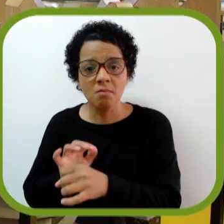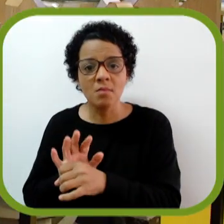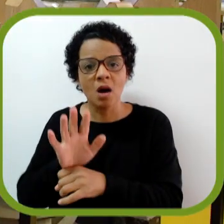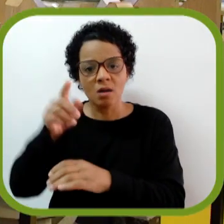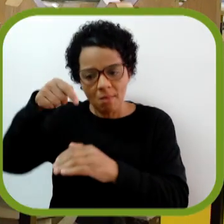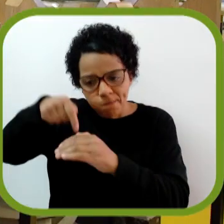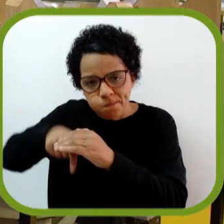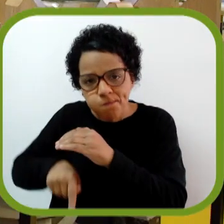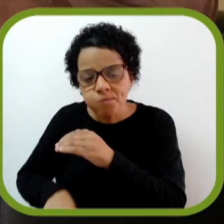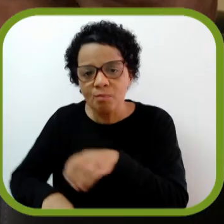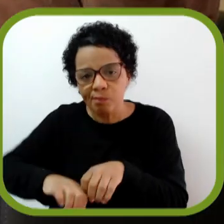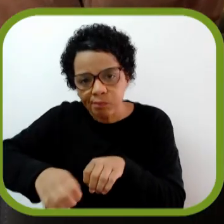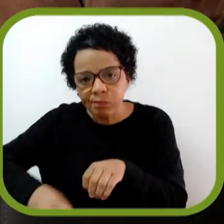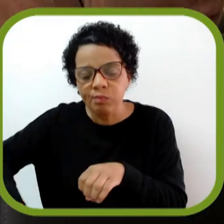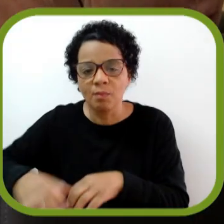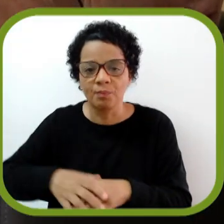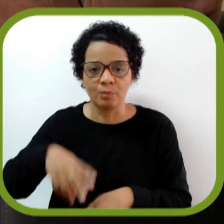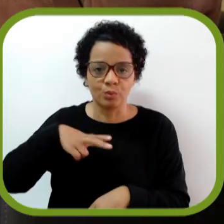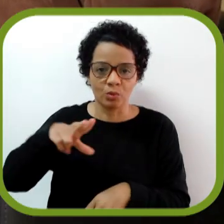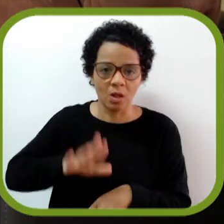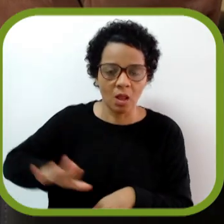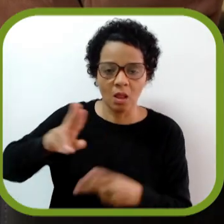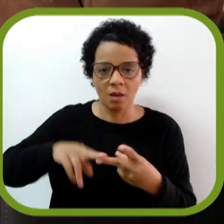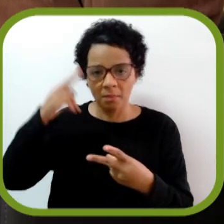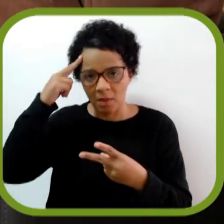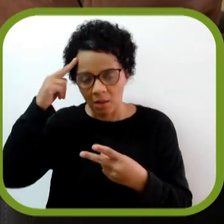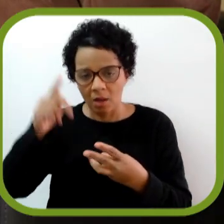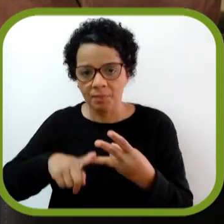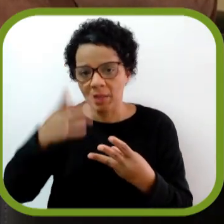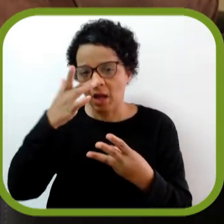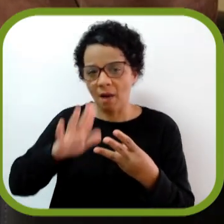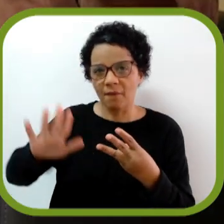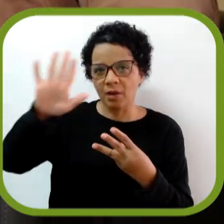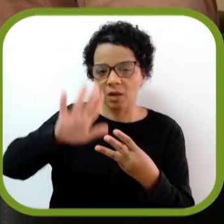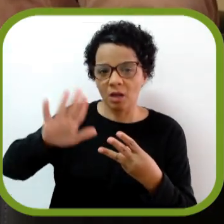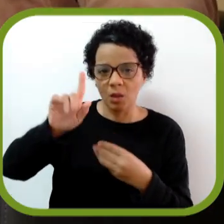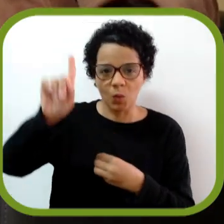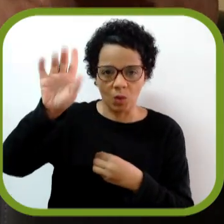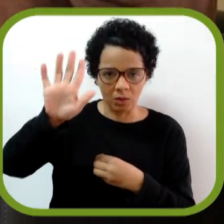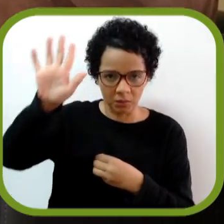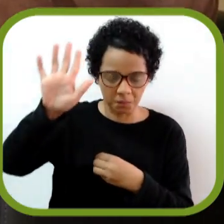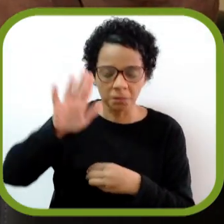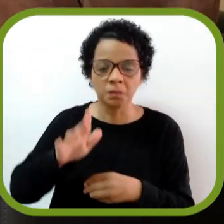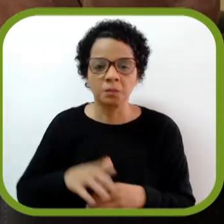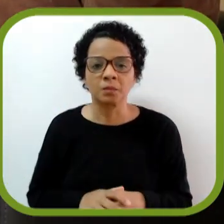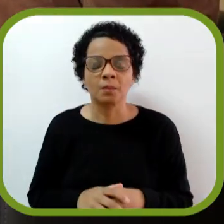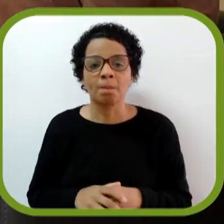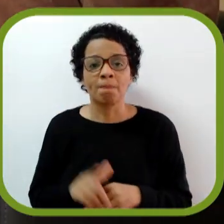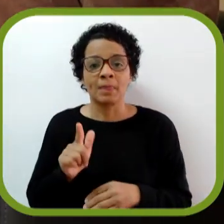colocados no fundo do mar, entre o território nacional, a Madeira e o Norte da África, se não estou em erro.